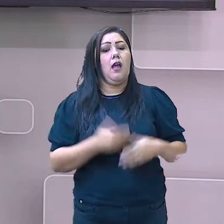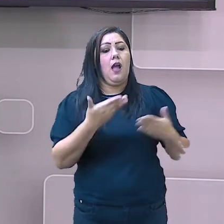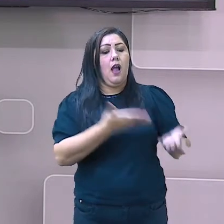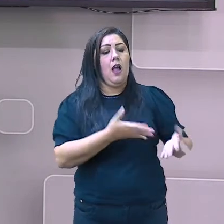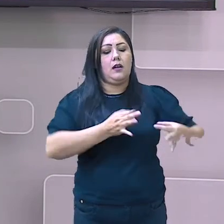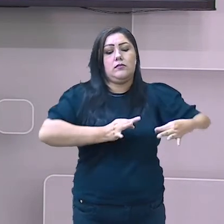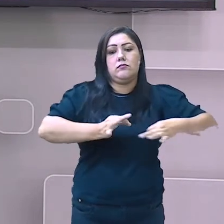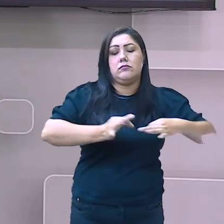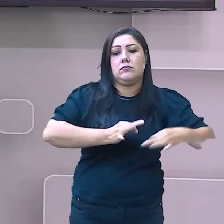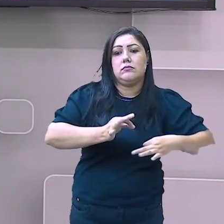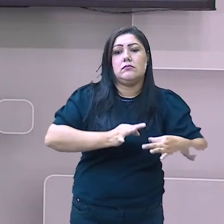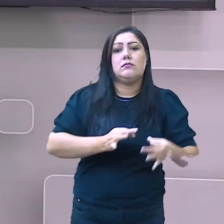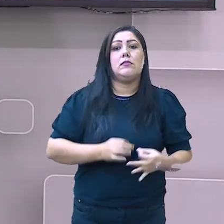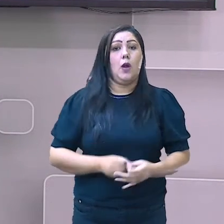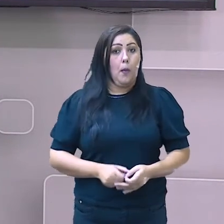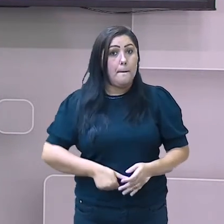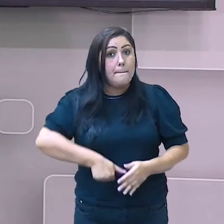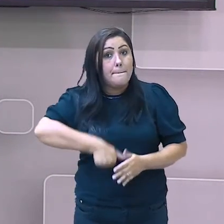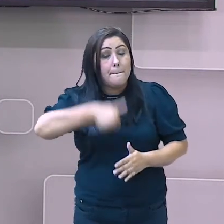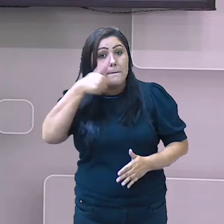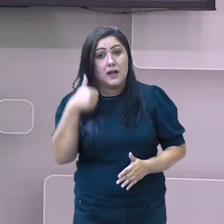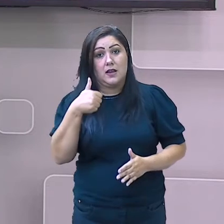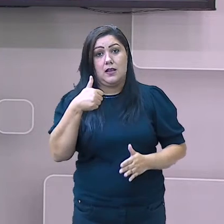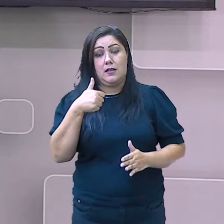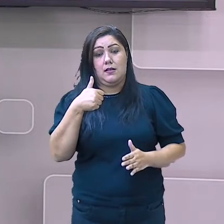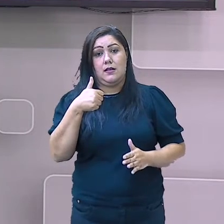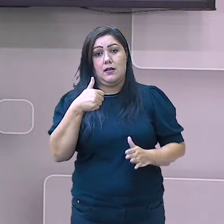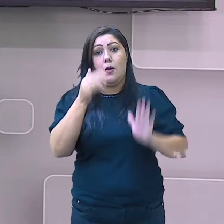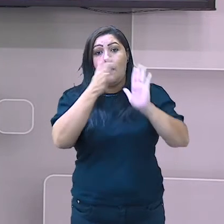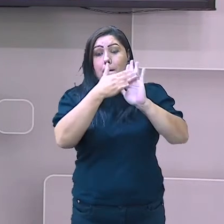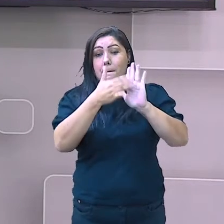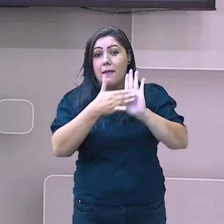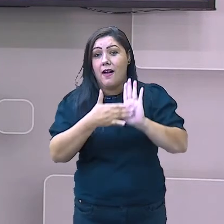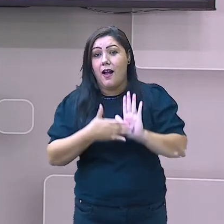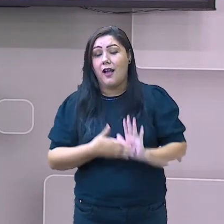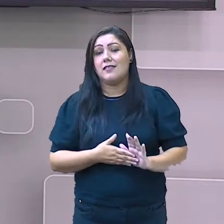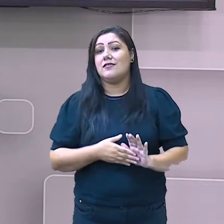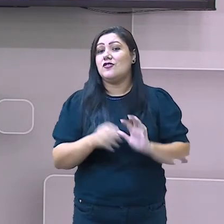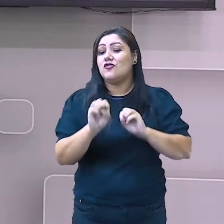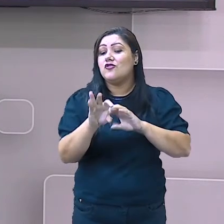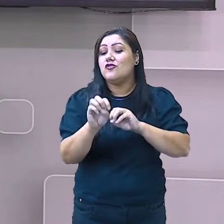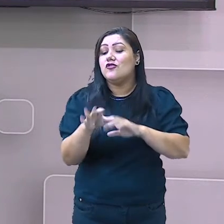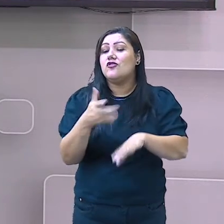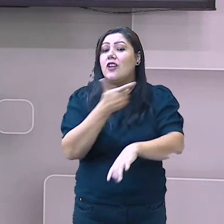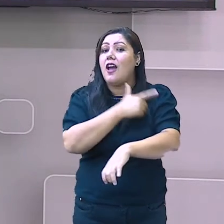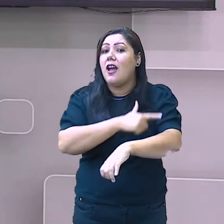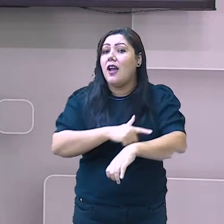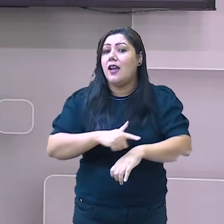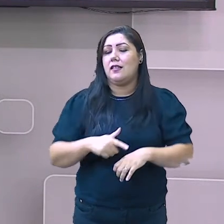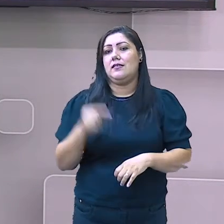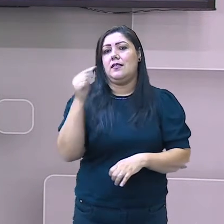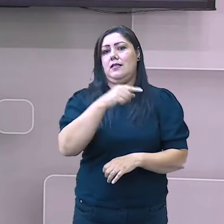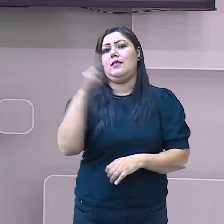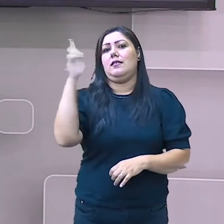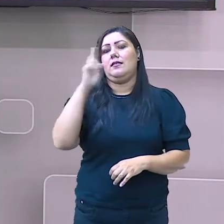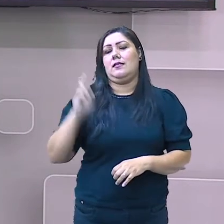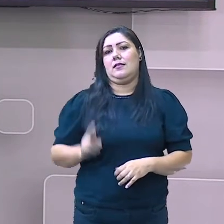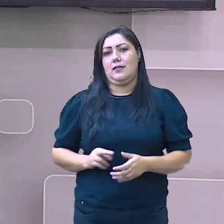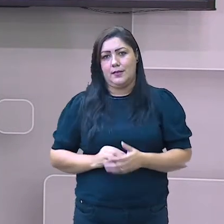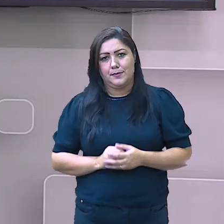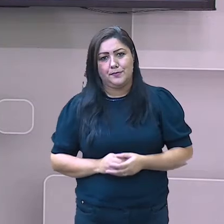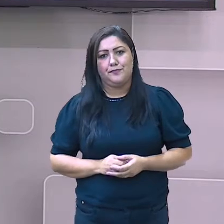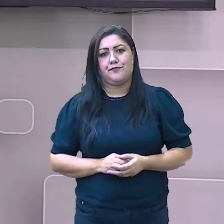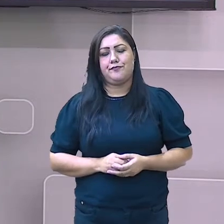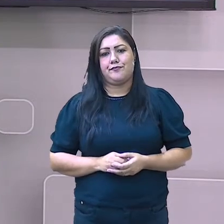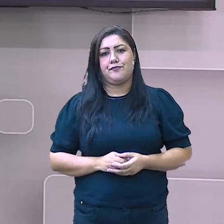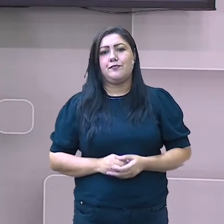elaborou o primeiro programa de educação do Partido Comunista da Rússia, aprovado pelo Congresso do Partido